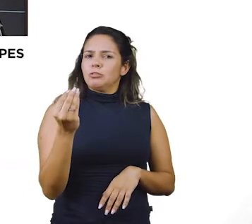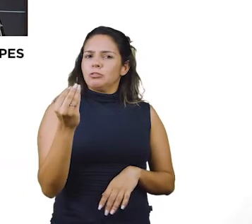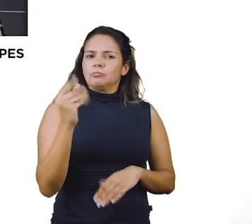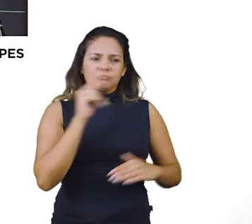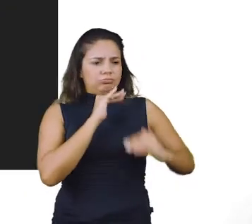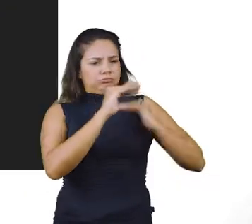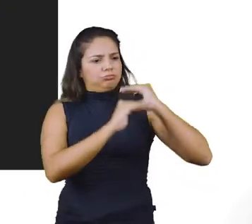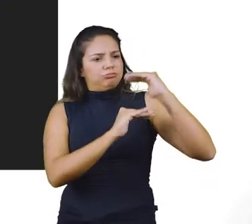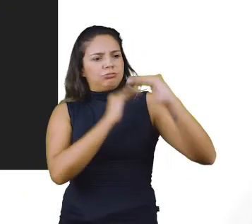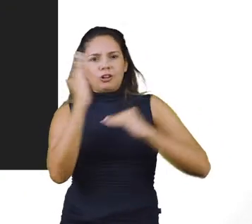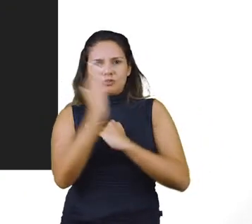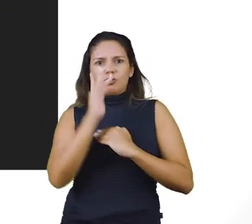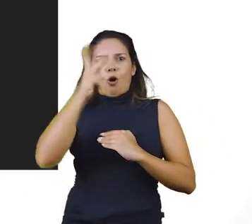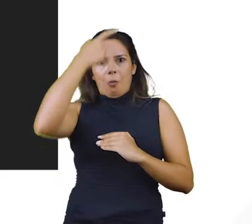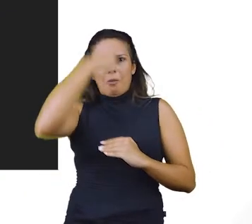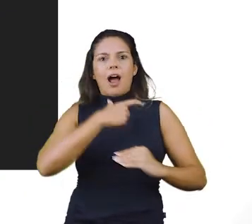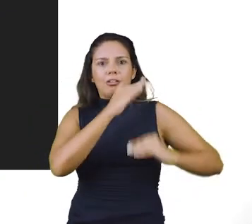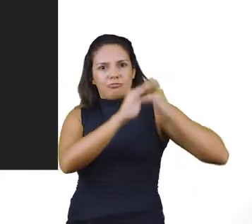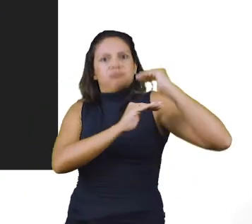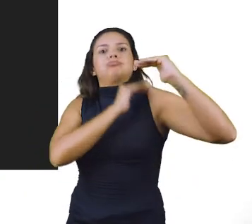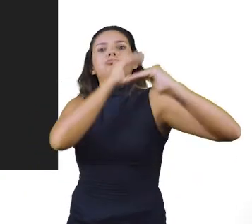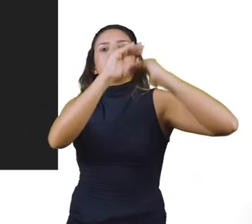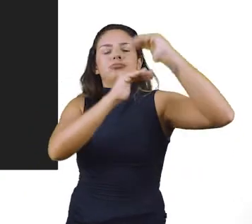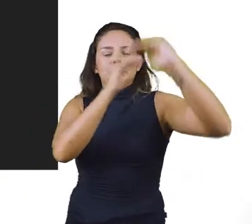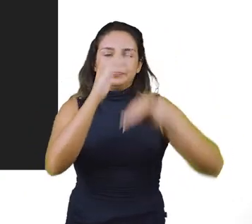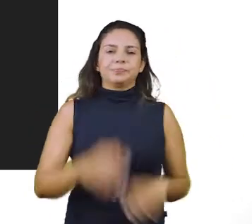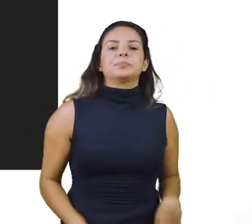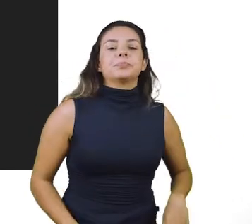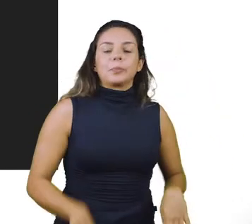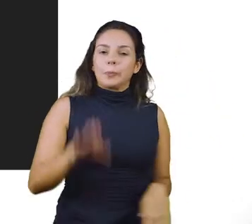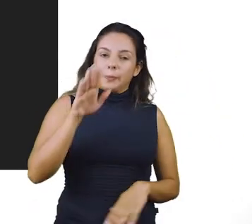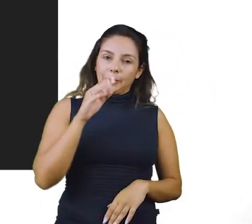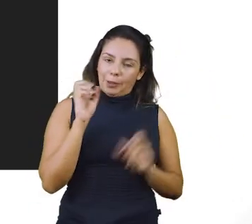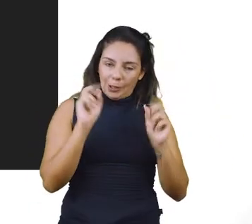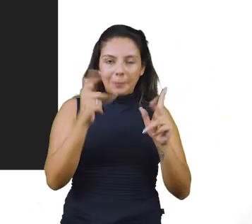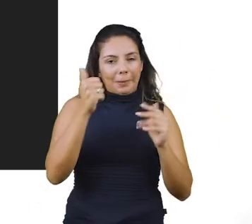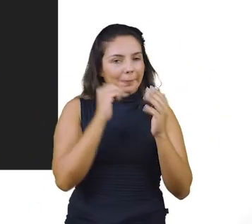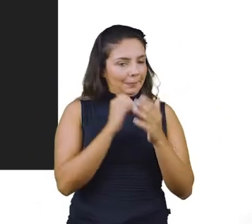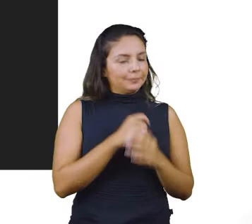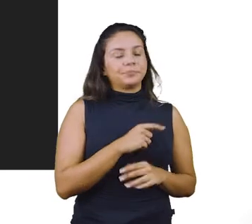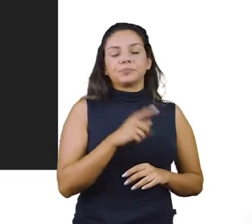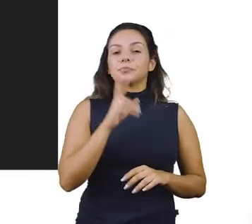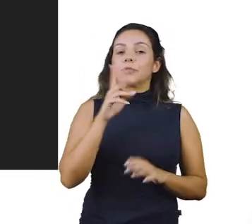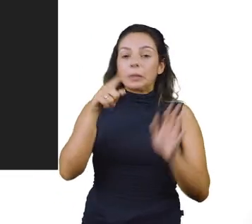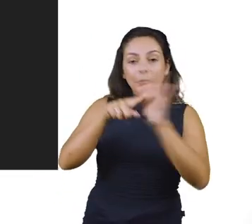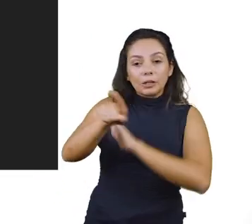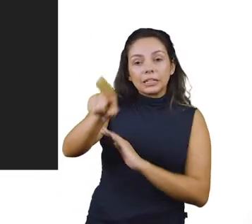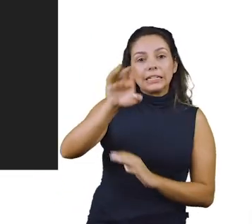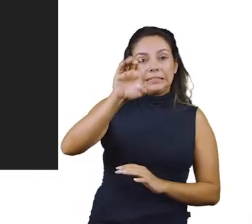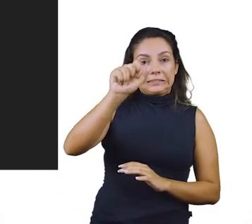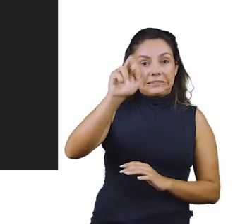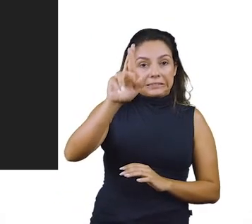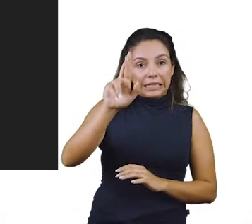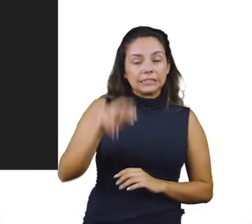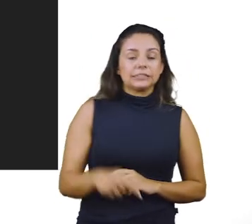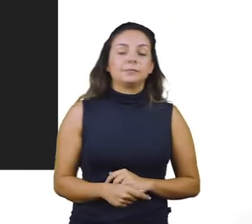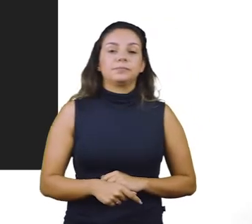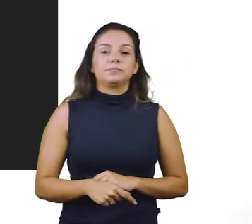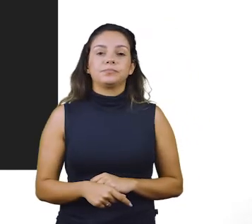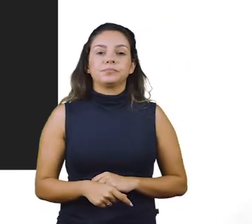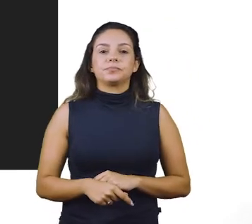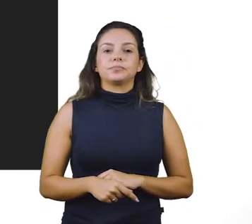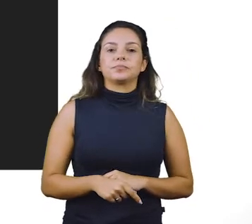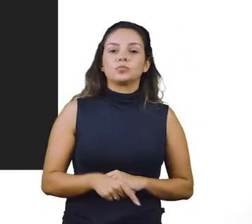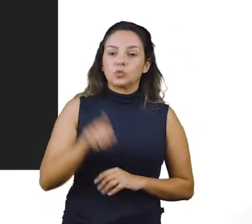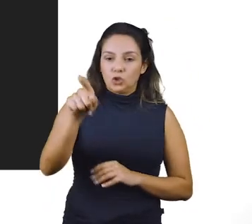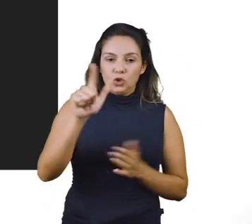Perfeito. César, você, como jornalista, você tem um texto relativamente pequeno,